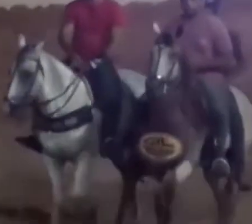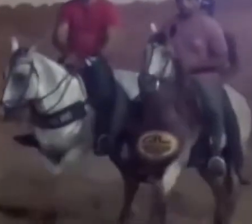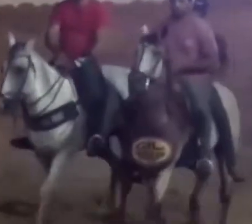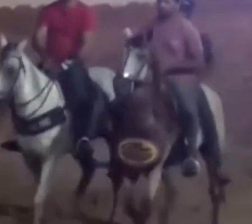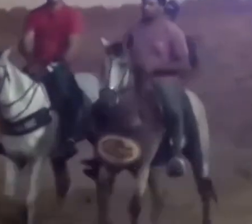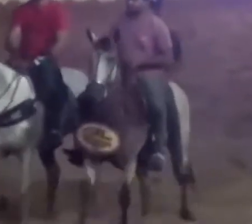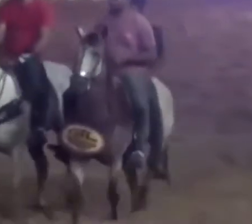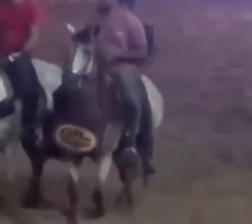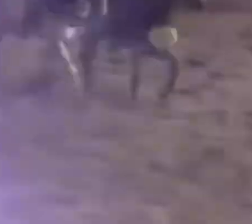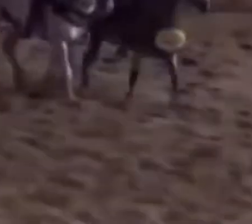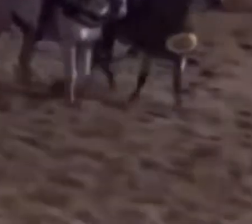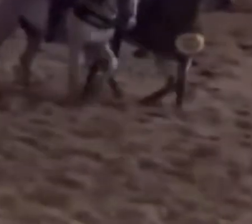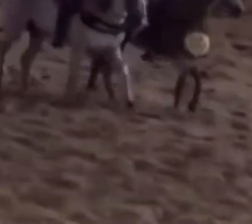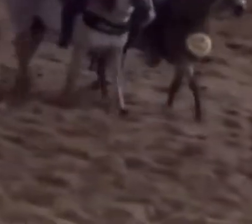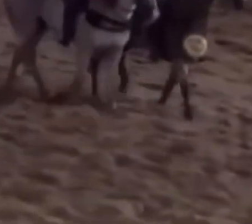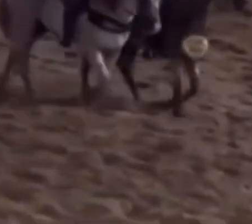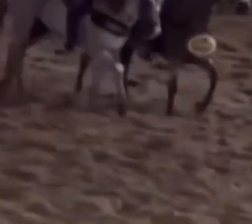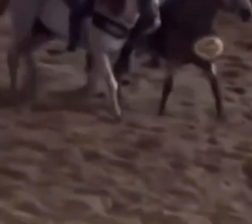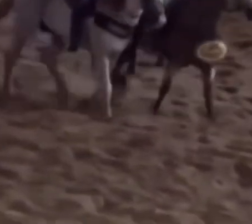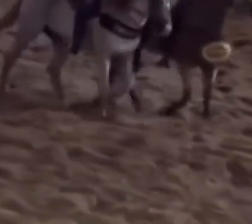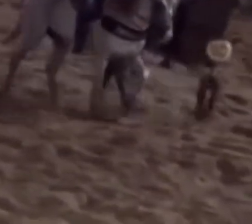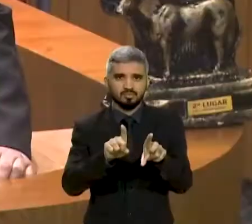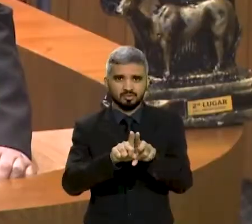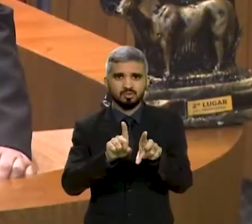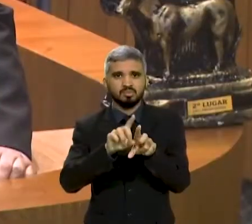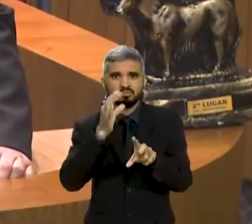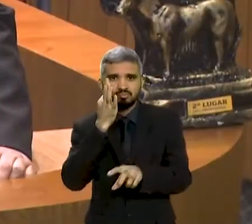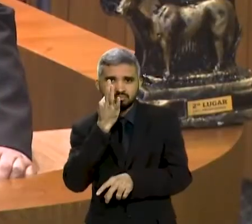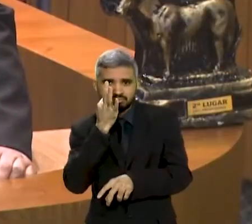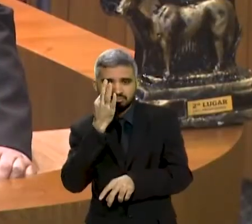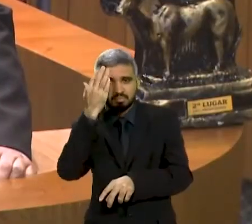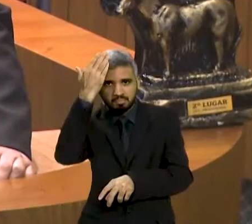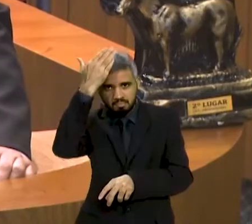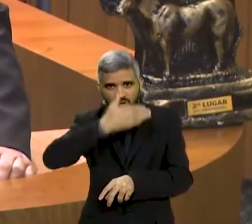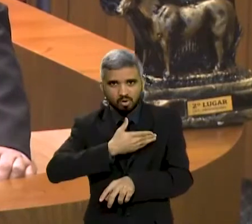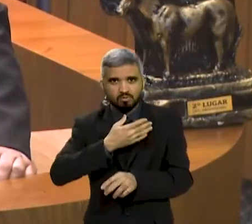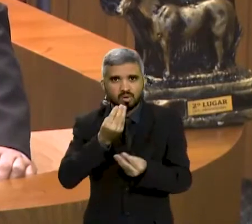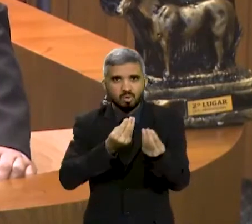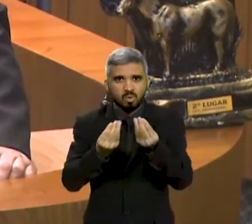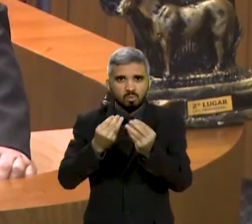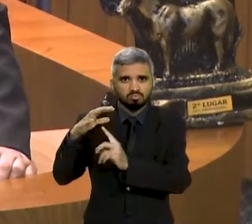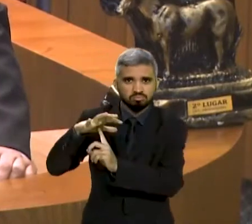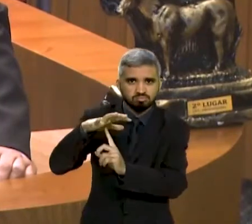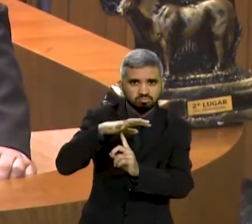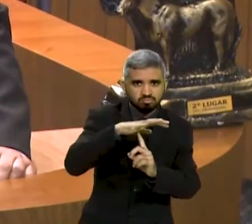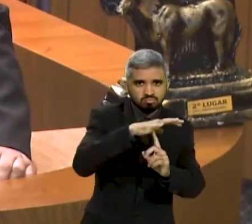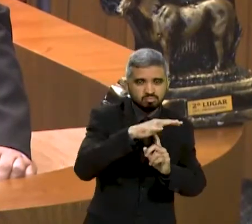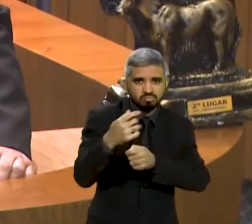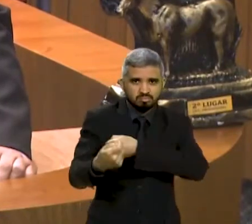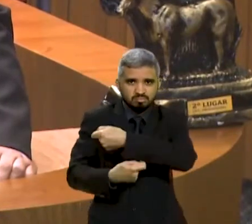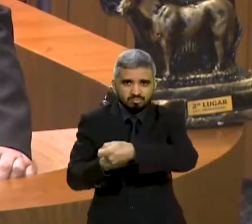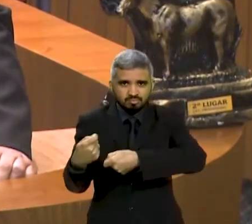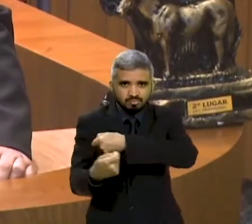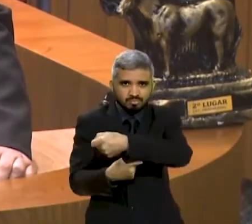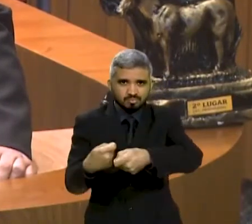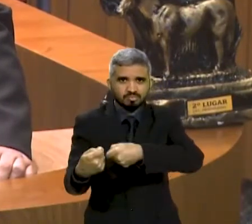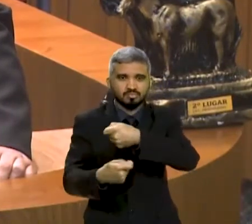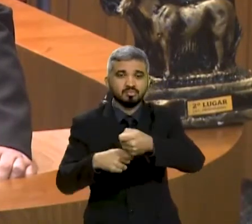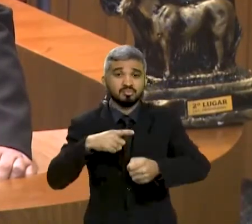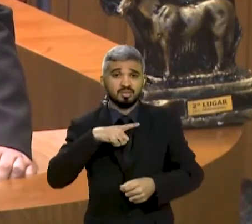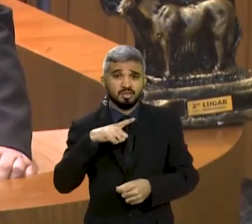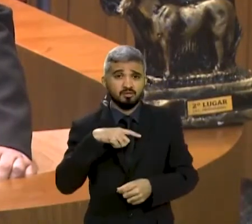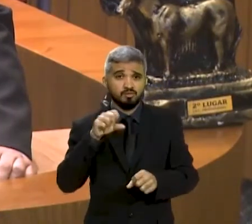vaquejada e outras ações que envolvem o agronegócio. Só no evento teve um show para mais de 8 mil pessoas, onde foram